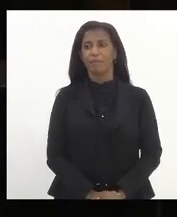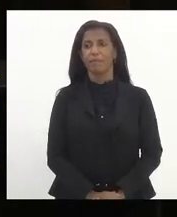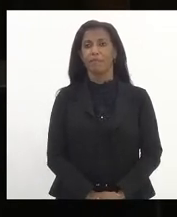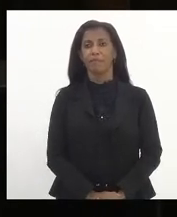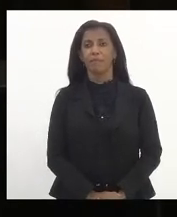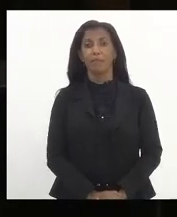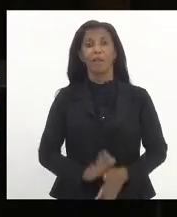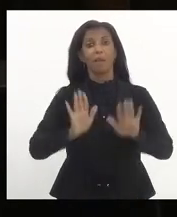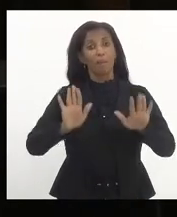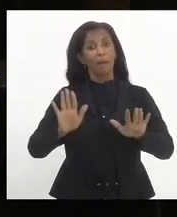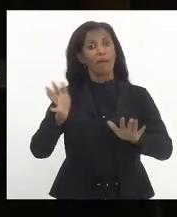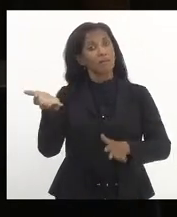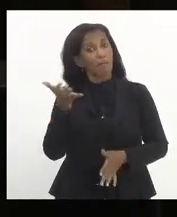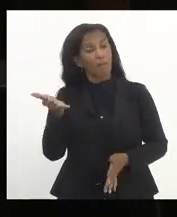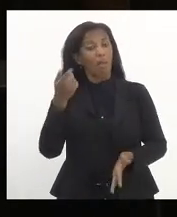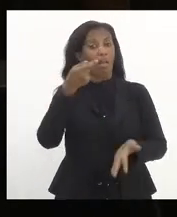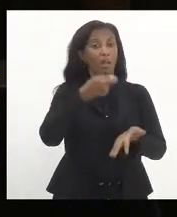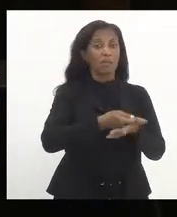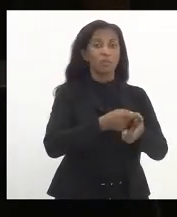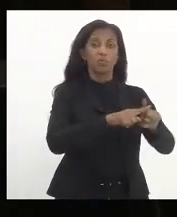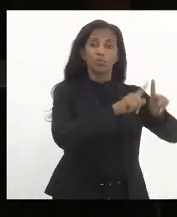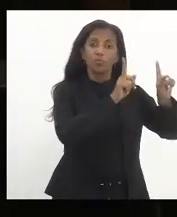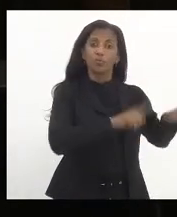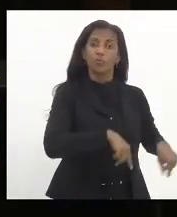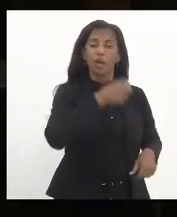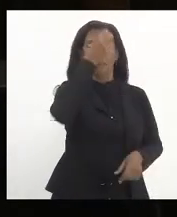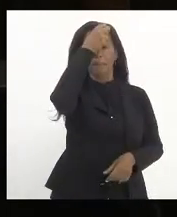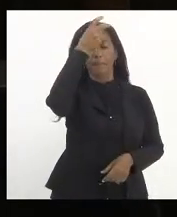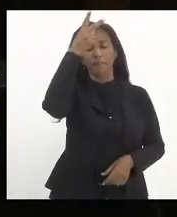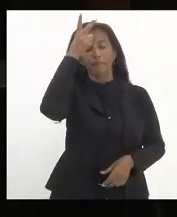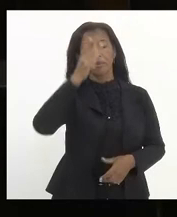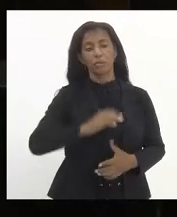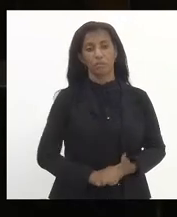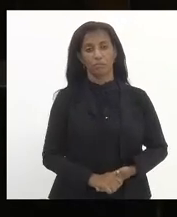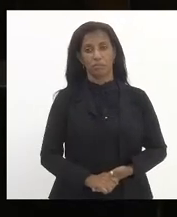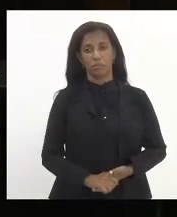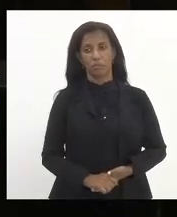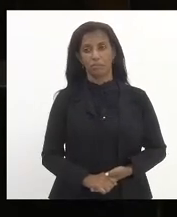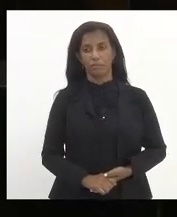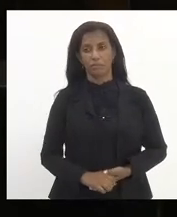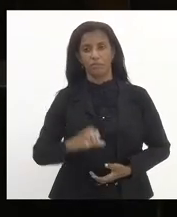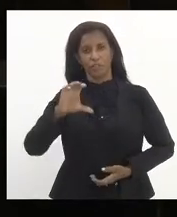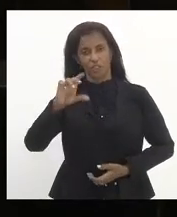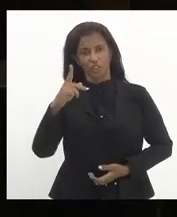Mas ele quer exigir isso dos funcionários, Charles Batista.